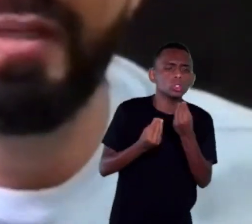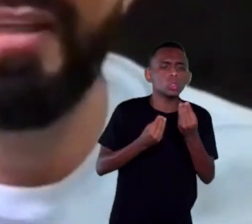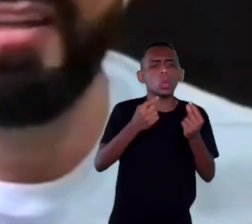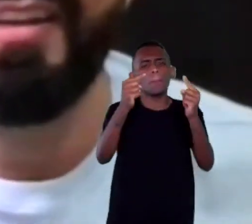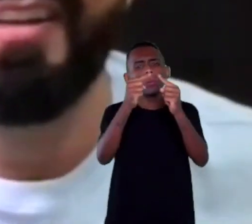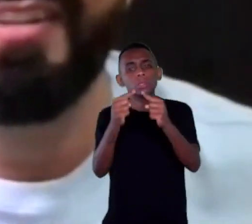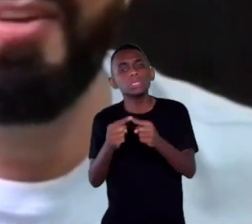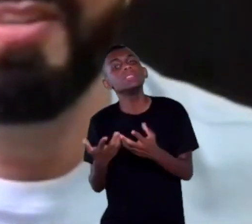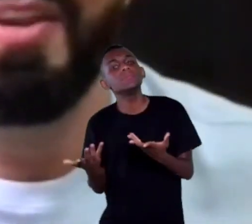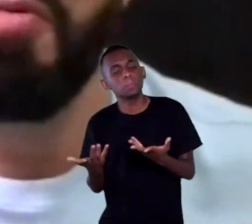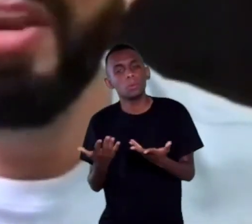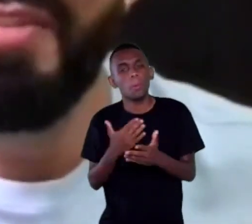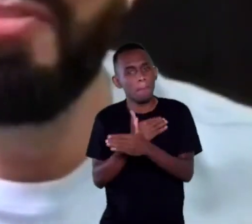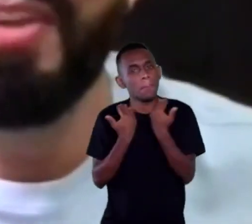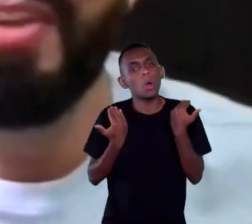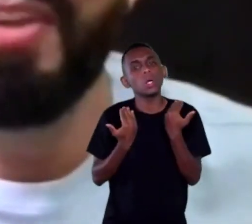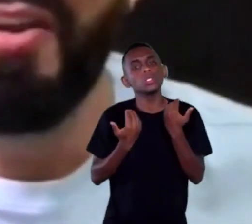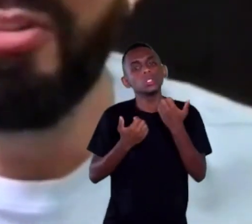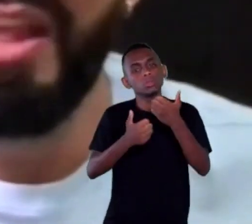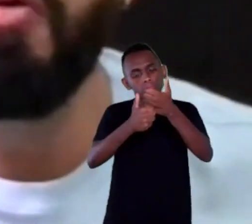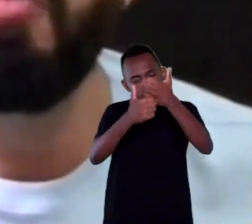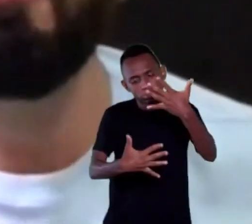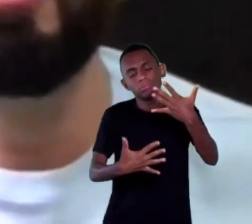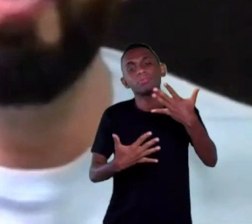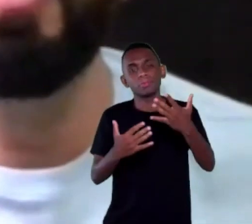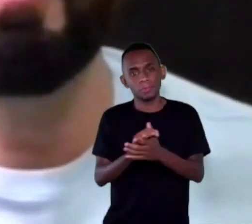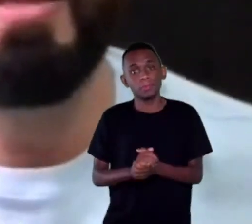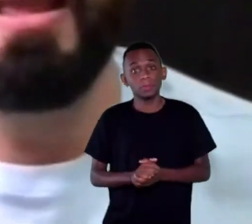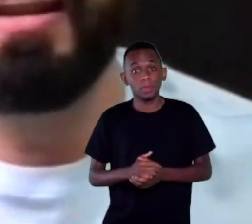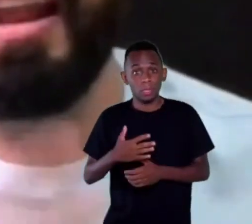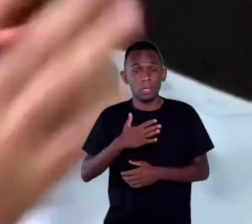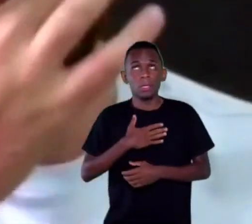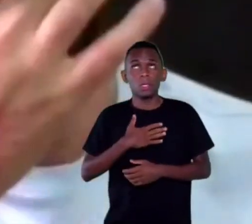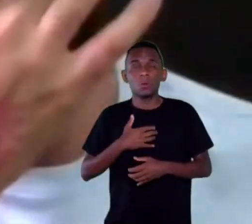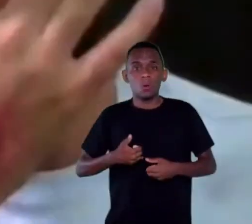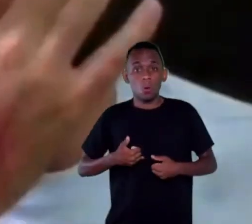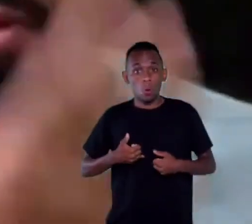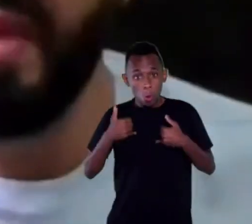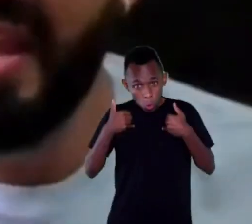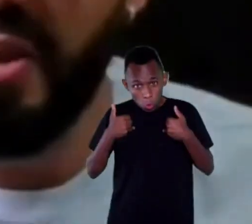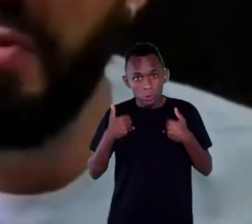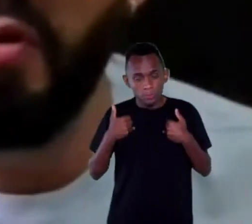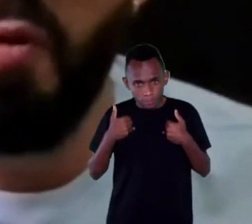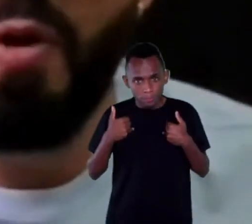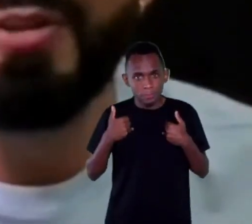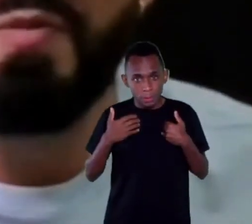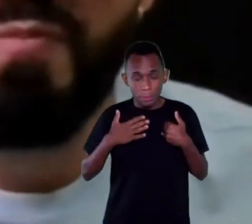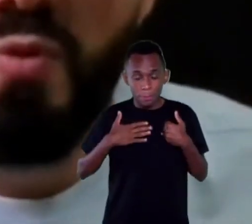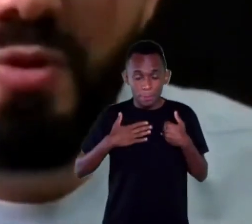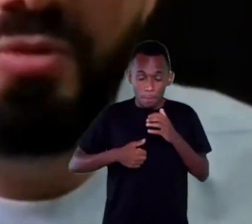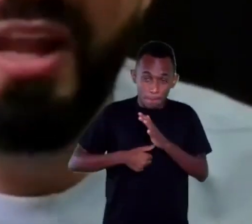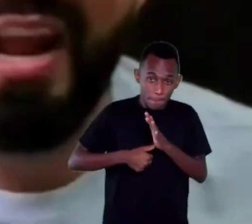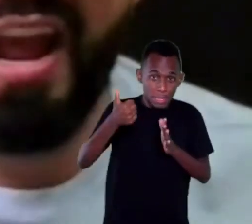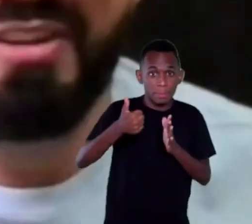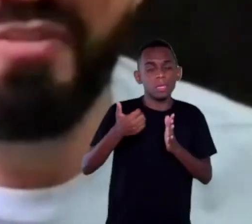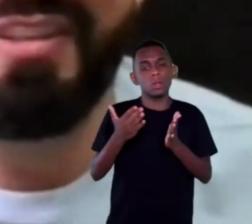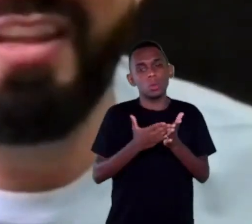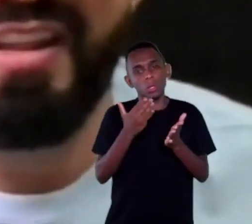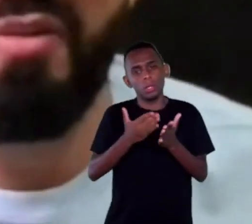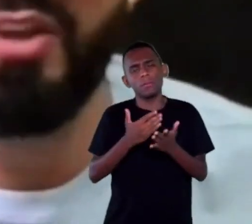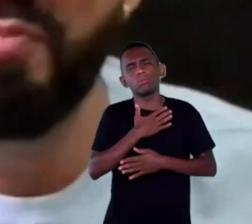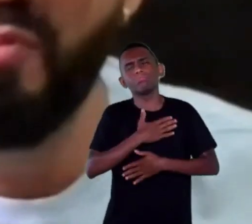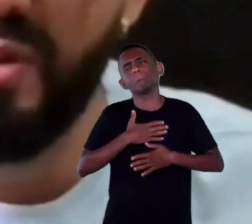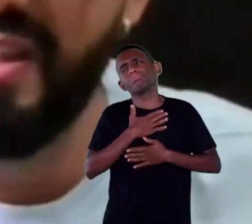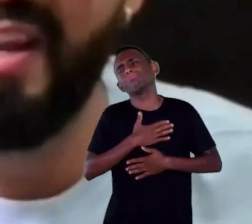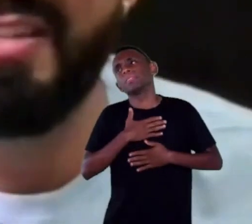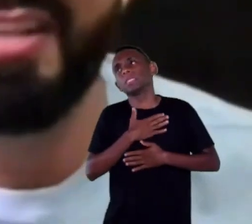morte. Então, assim, é um livro que eu tenho orgulho, é o meu primeiro, eu gosto muito da narrativa